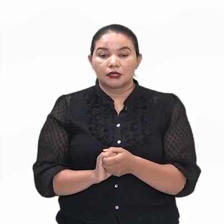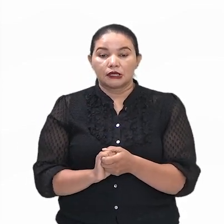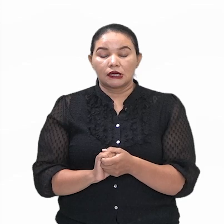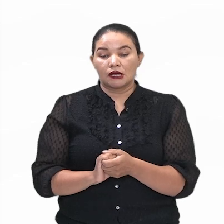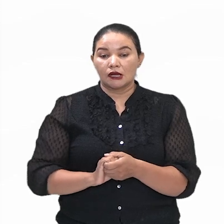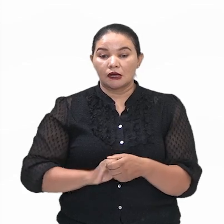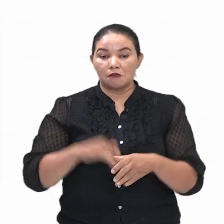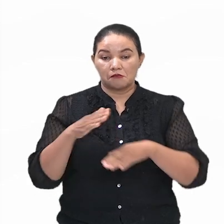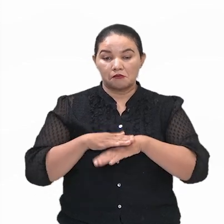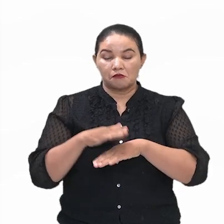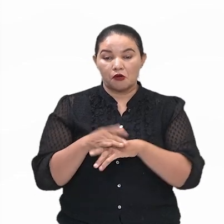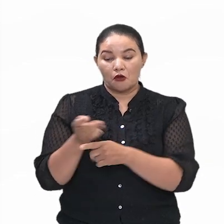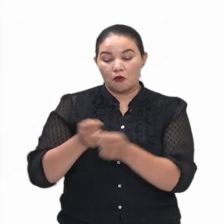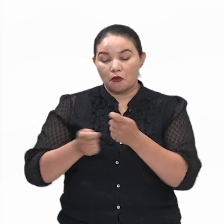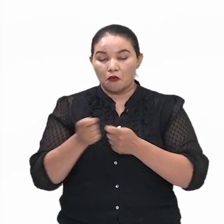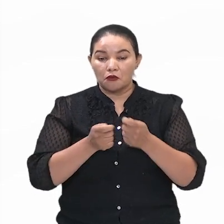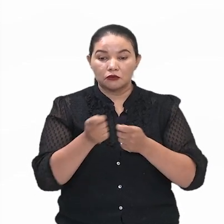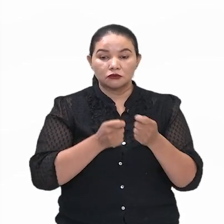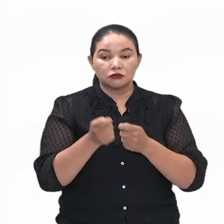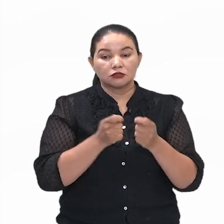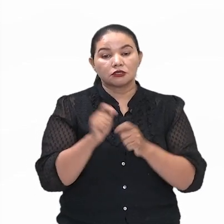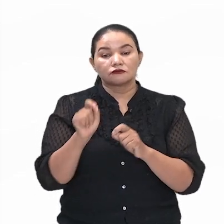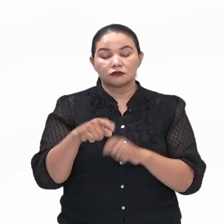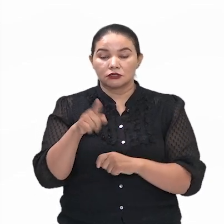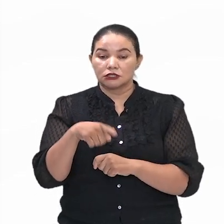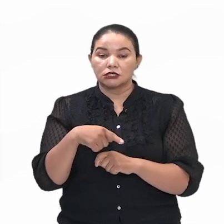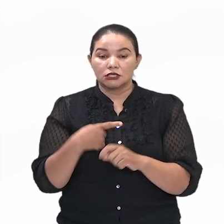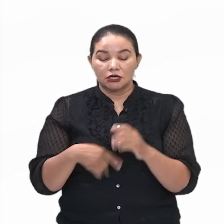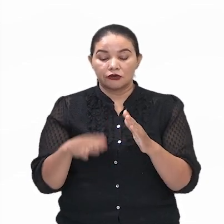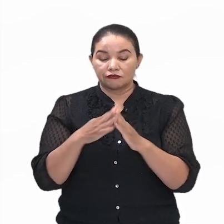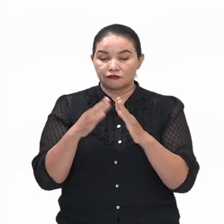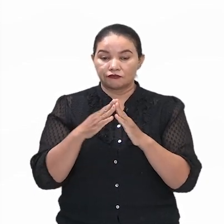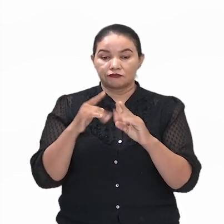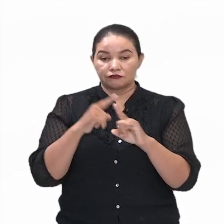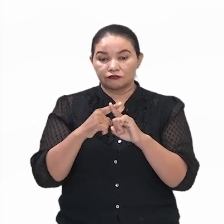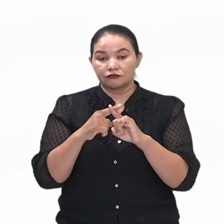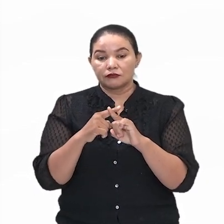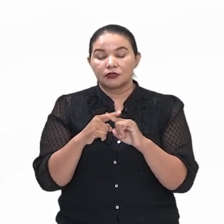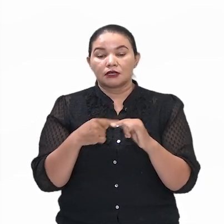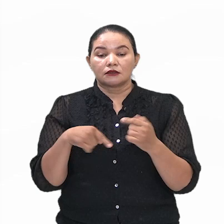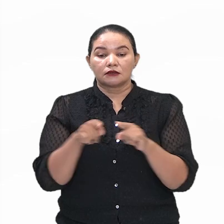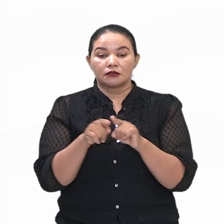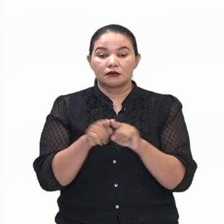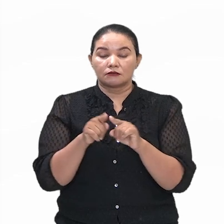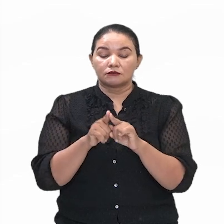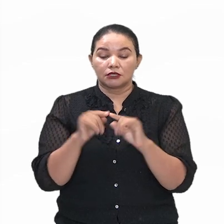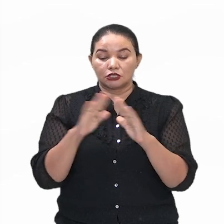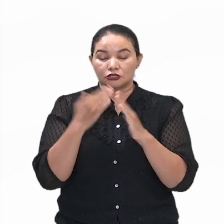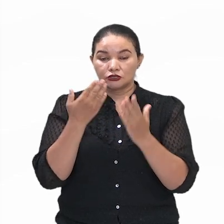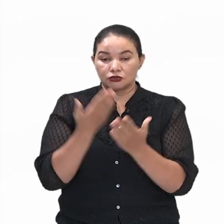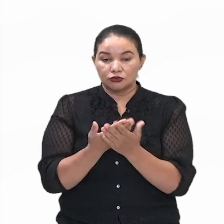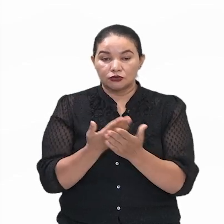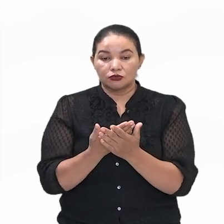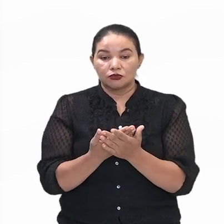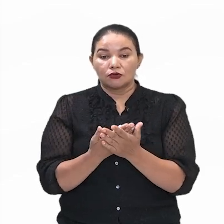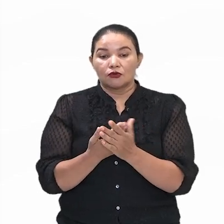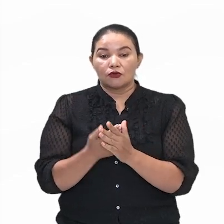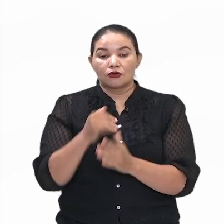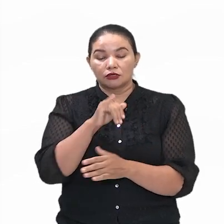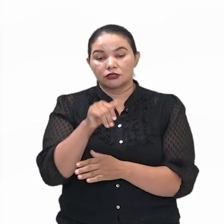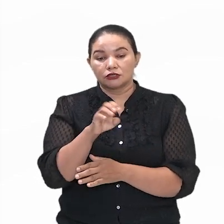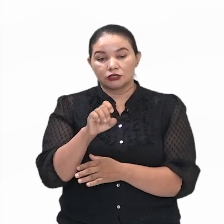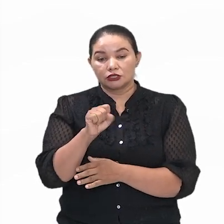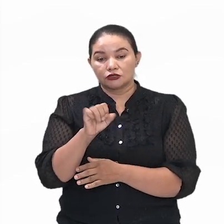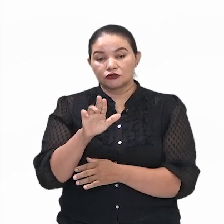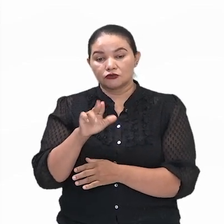essa educação era justamente a Igreja Católica, com escolas jesuíticas que formava, né, havia